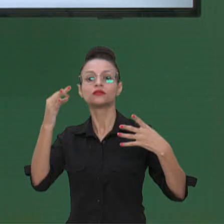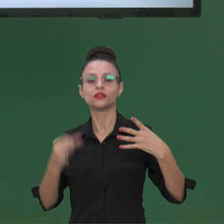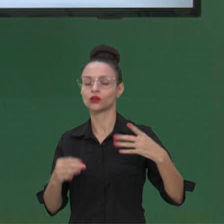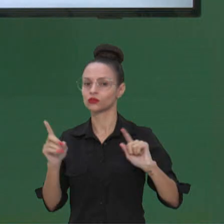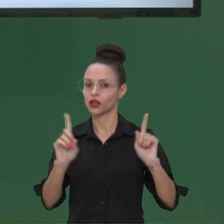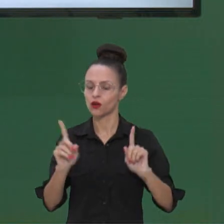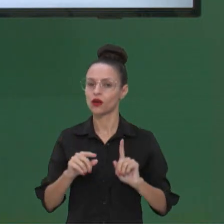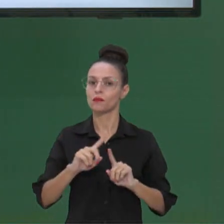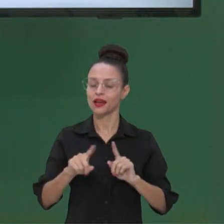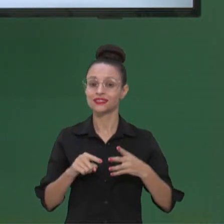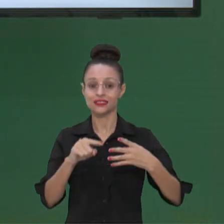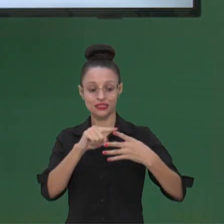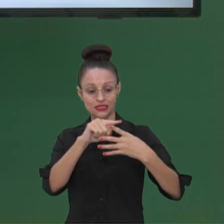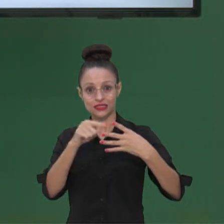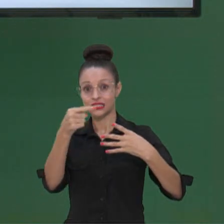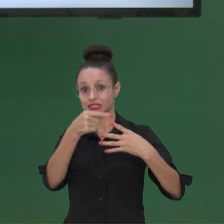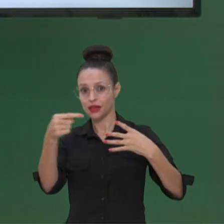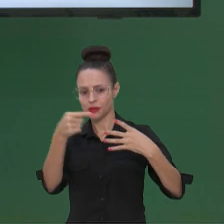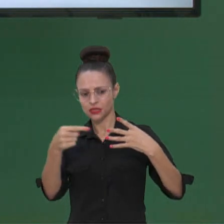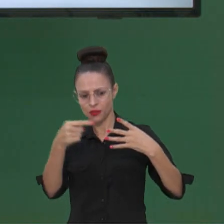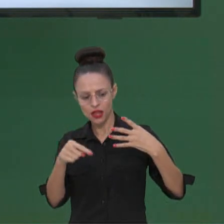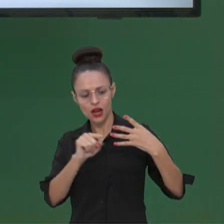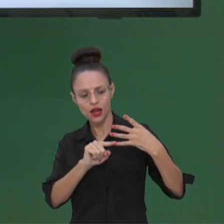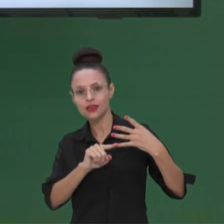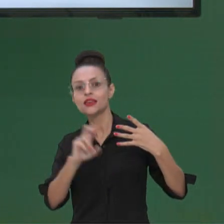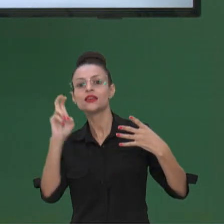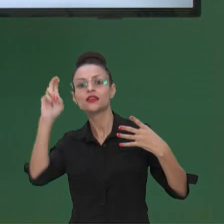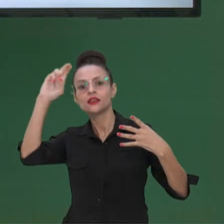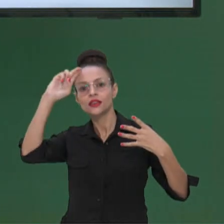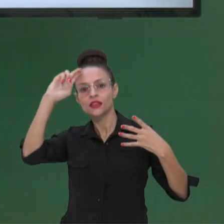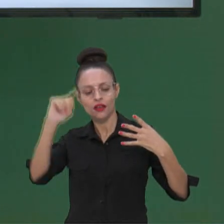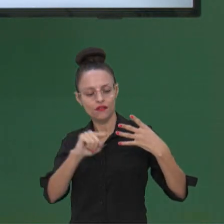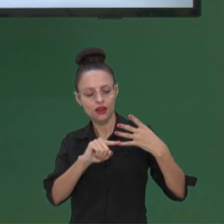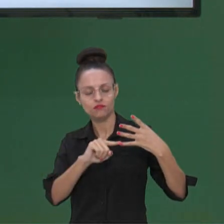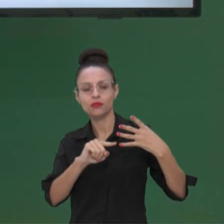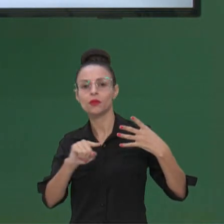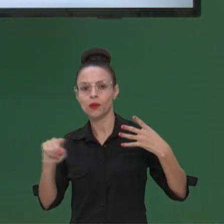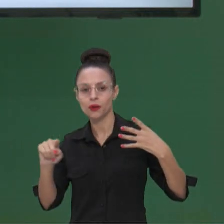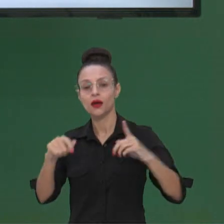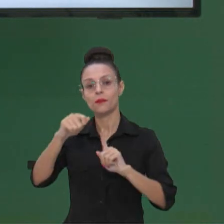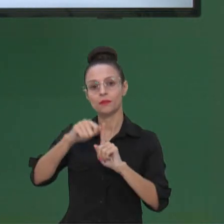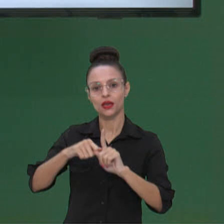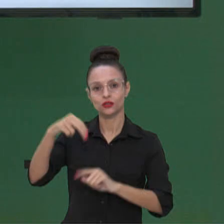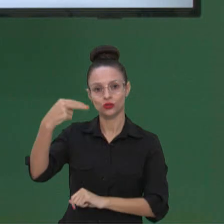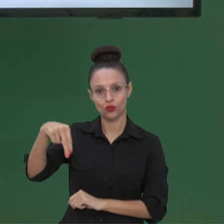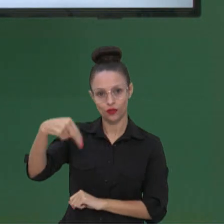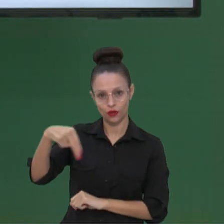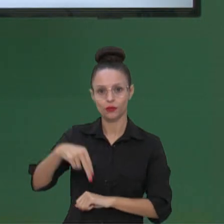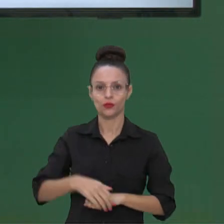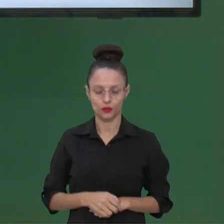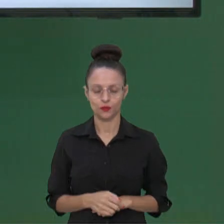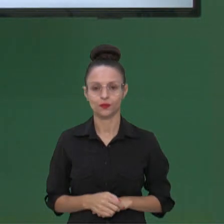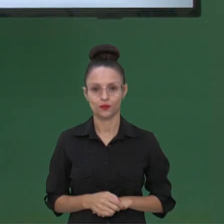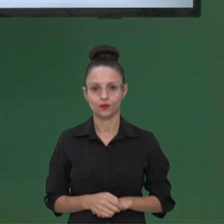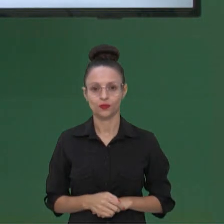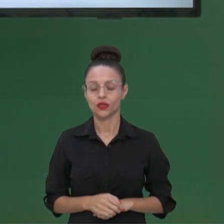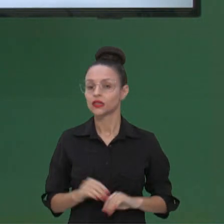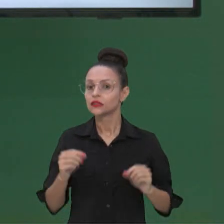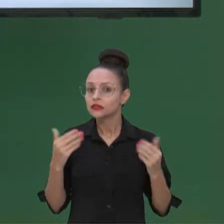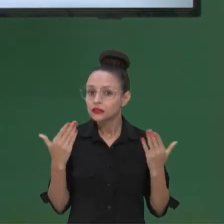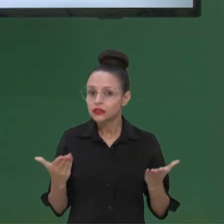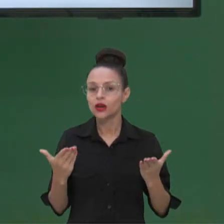mês, mas na semana, ele é na quinta-feira da 4ª semana do mês de novembro. Então,